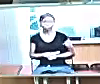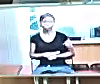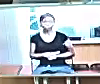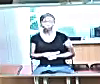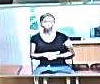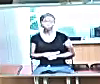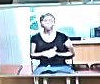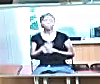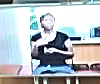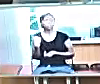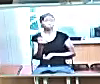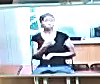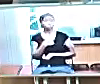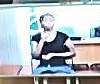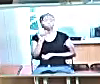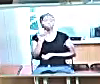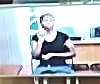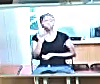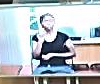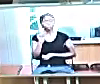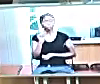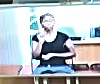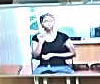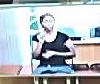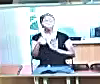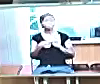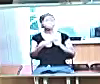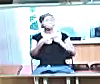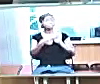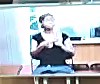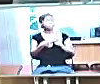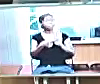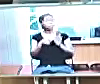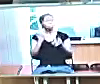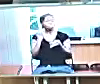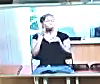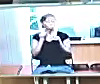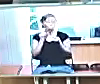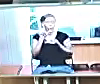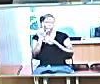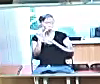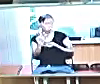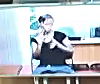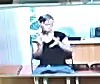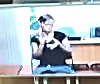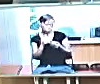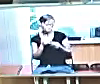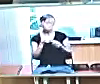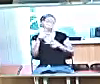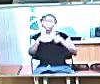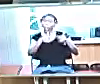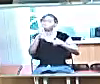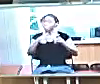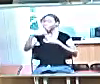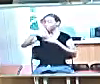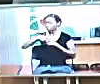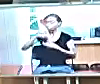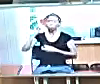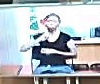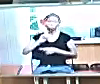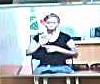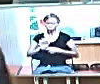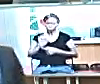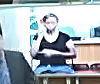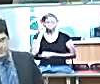vamos aqui apresentar um pouco o nosso trabalho no estado a pode